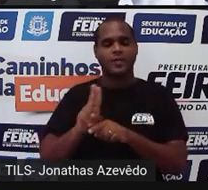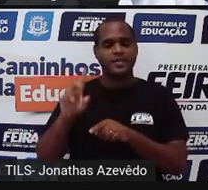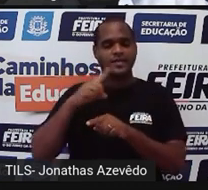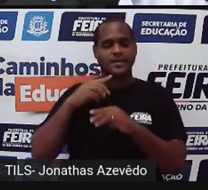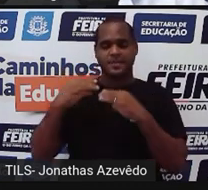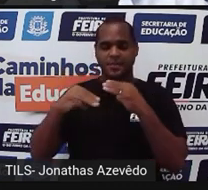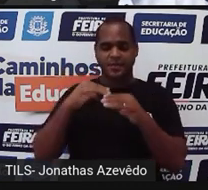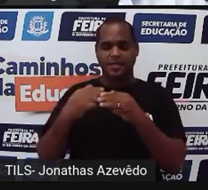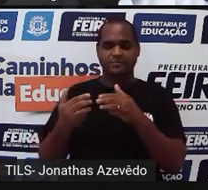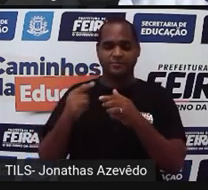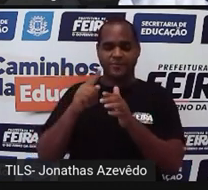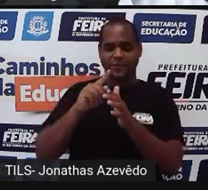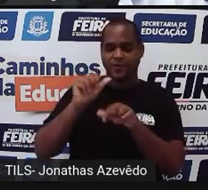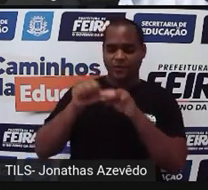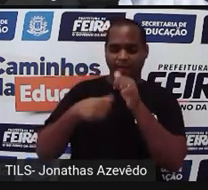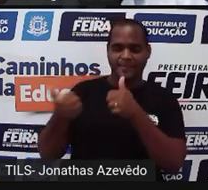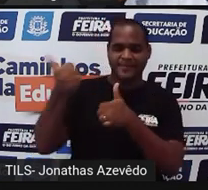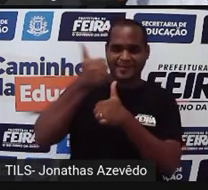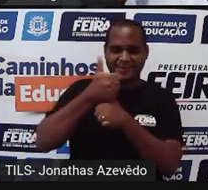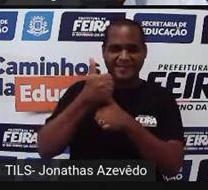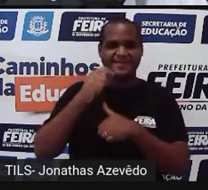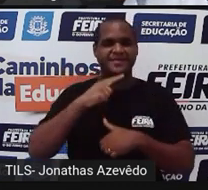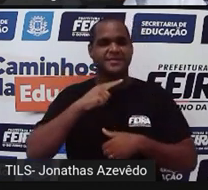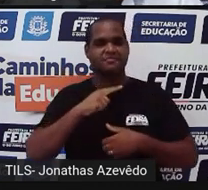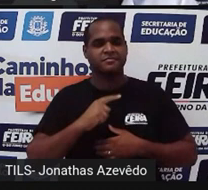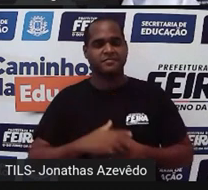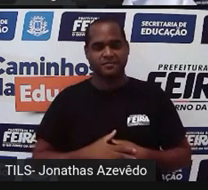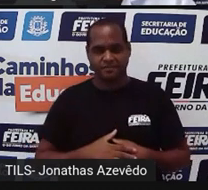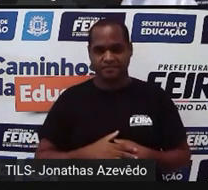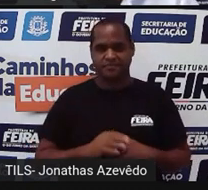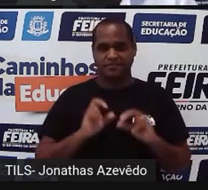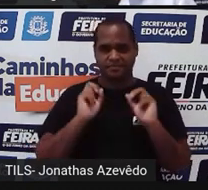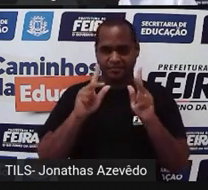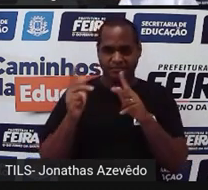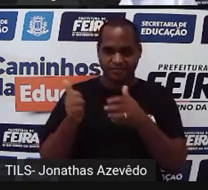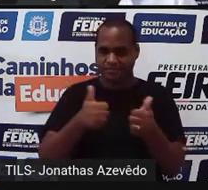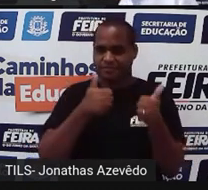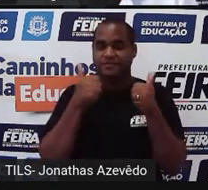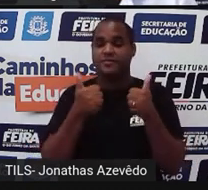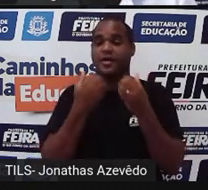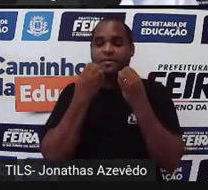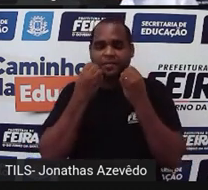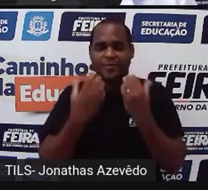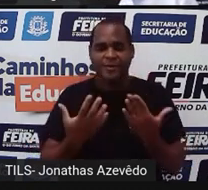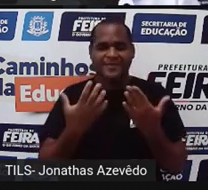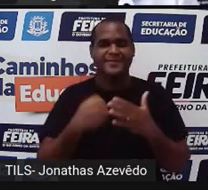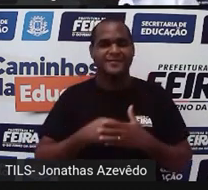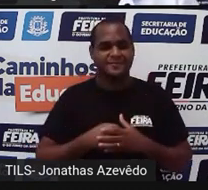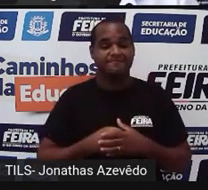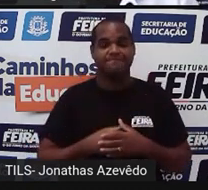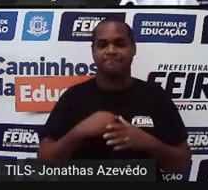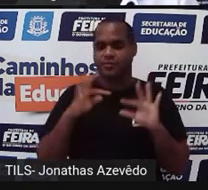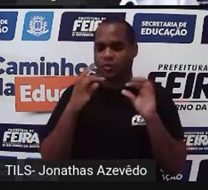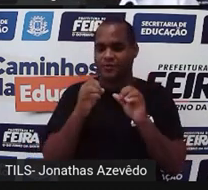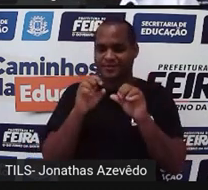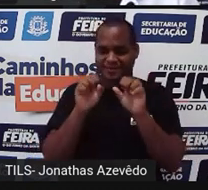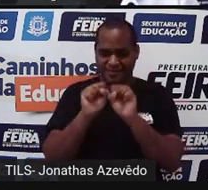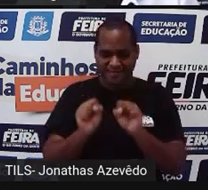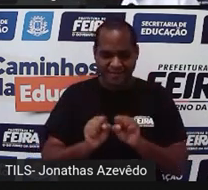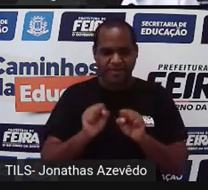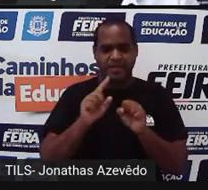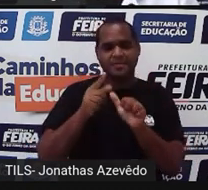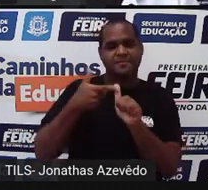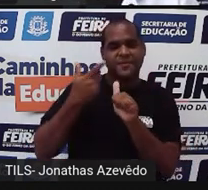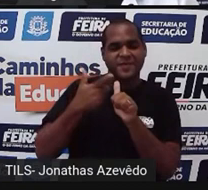da substituição. Beleza? Bom, mas todo sistema do